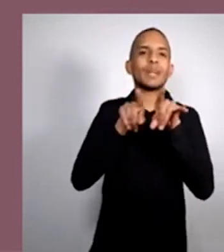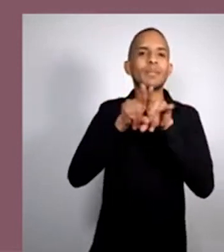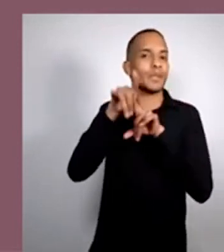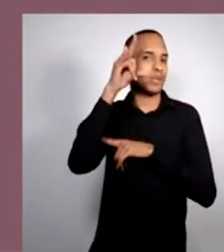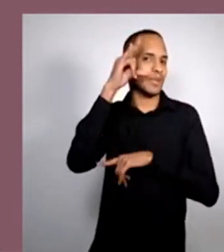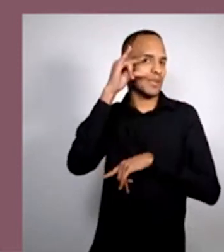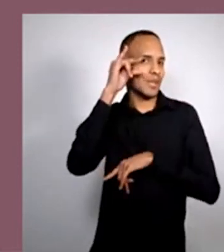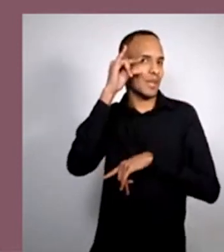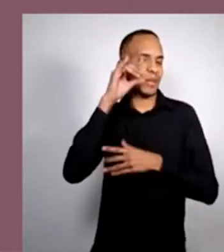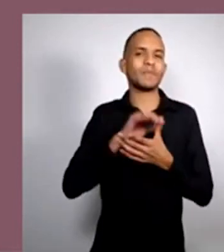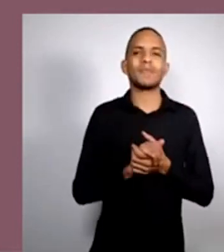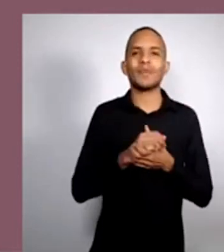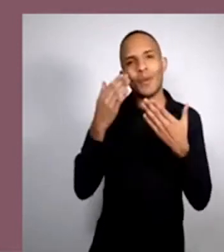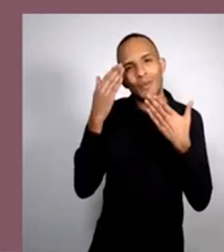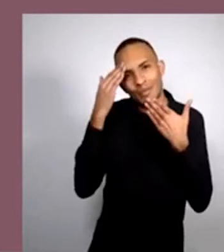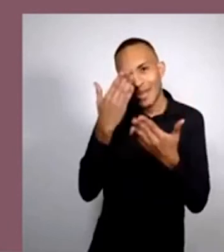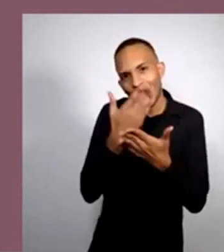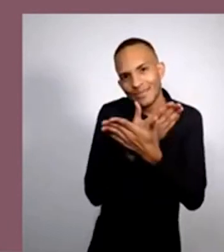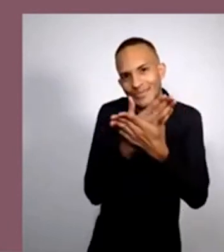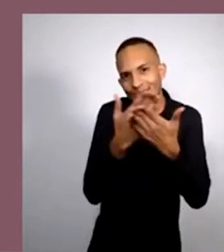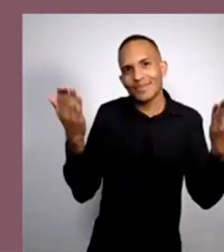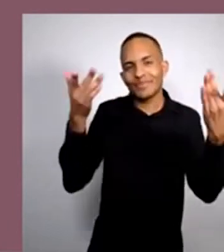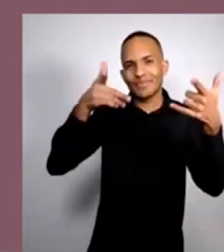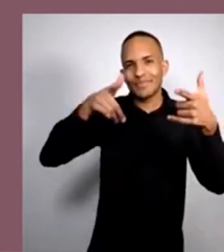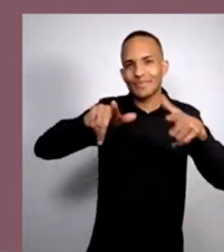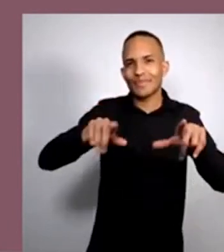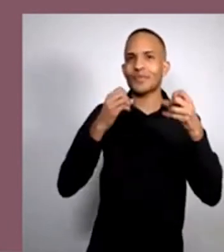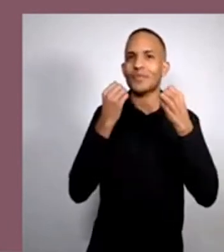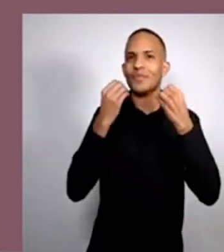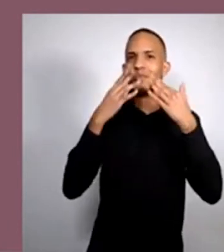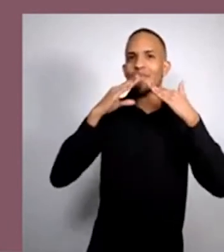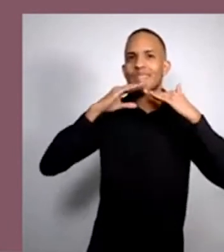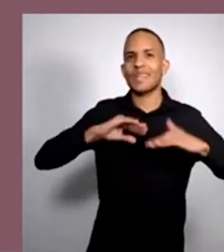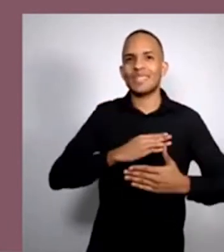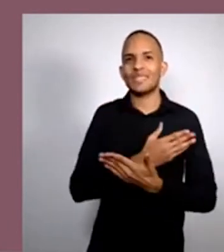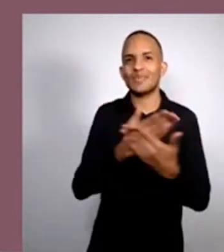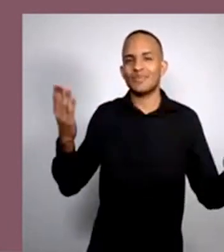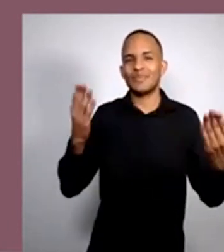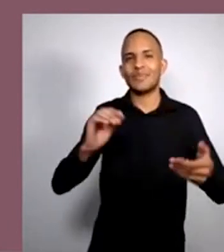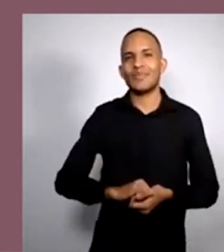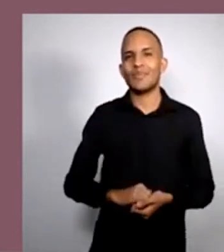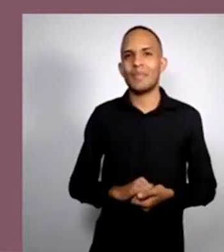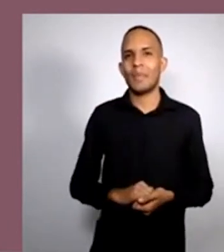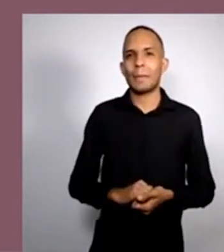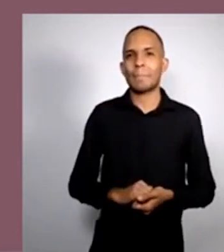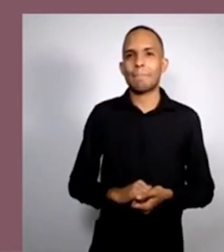Instagram. Muito obrigado mais uma vez e boa tarde a todos e a todas.